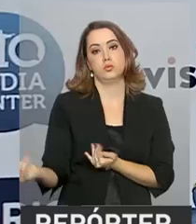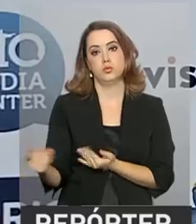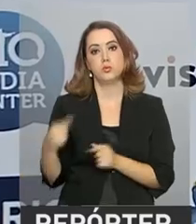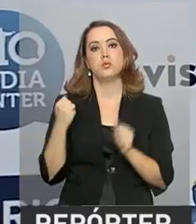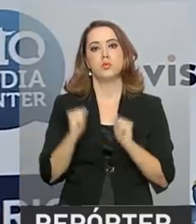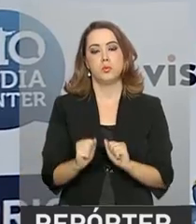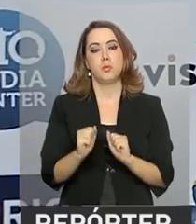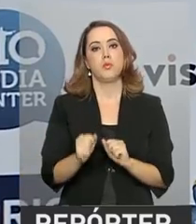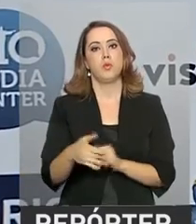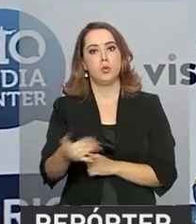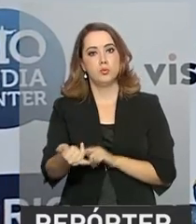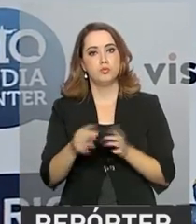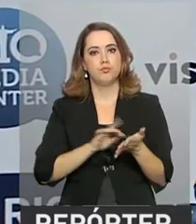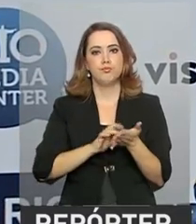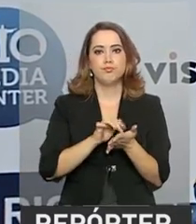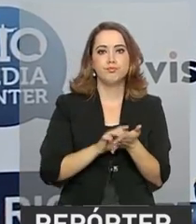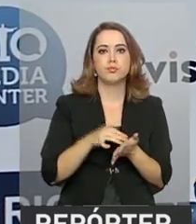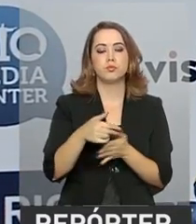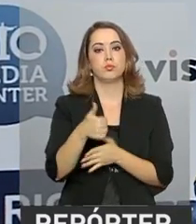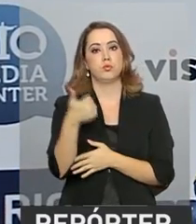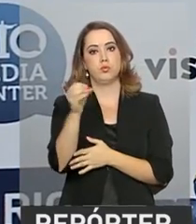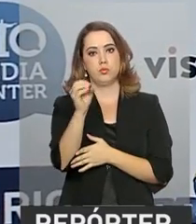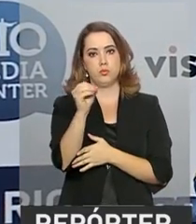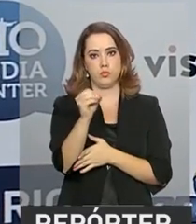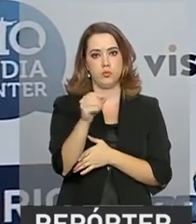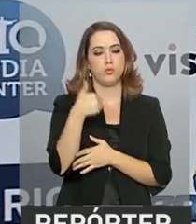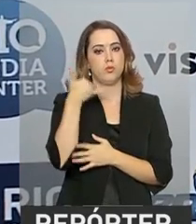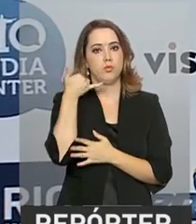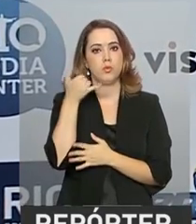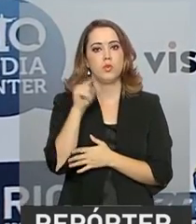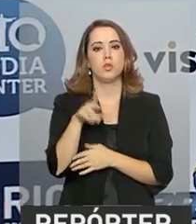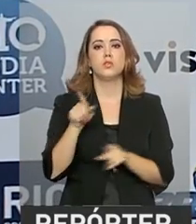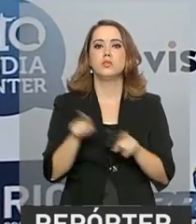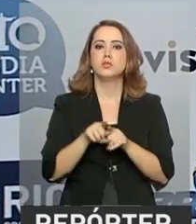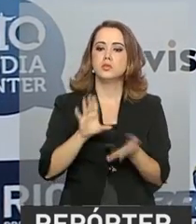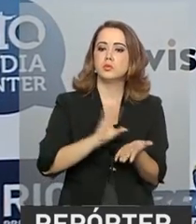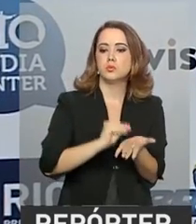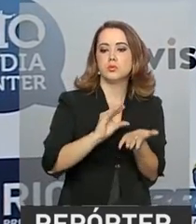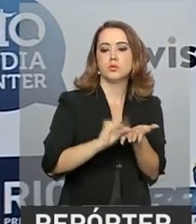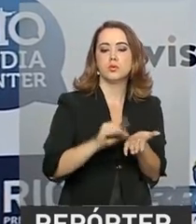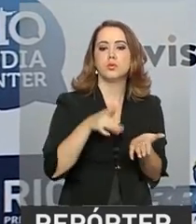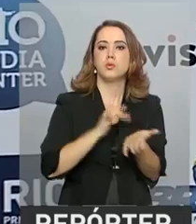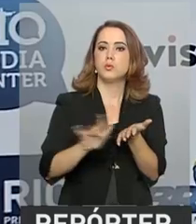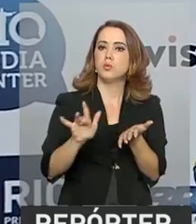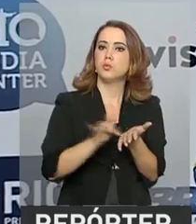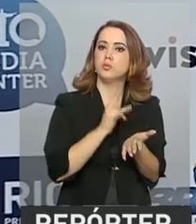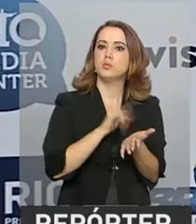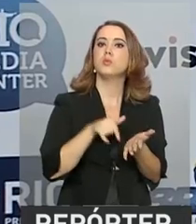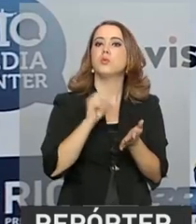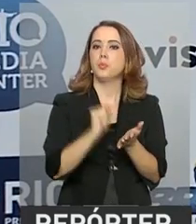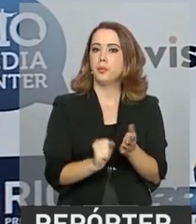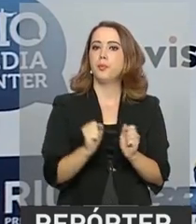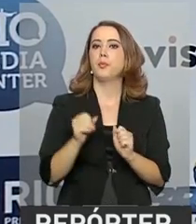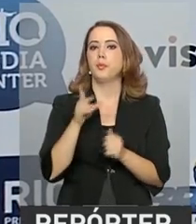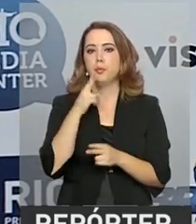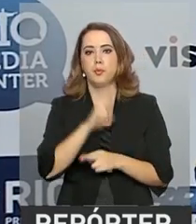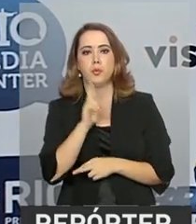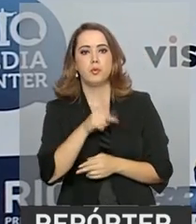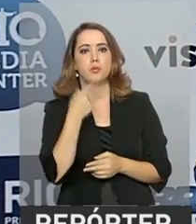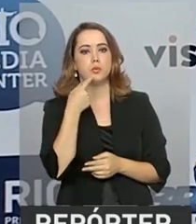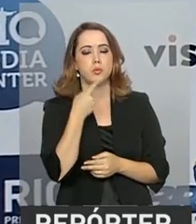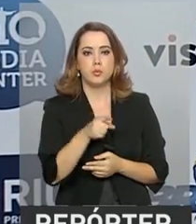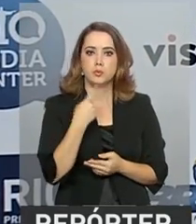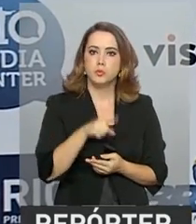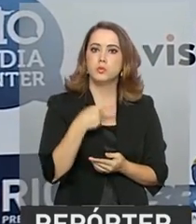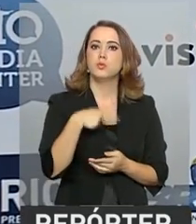feitas pelo Disque 100. E há também um aplicativo, Proteja Brasil, que está disponível para celulares, onde podem ser feitas essas denúncias e tirar mais